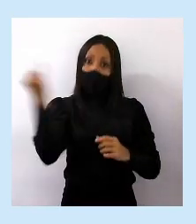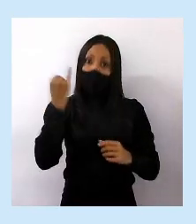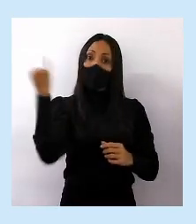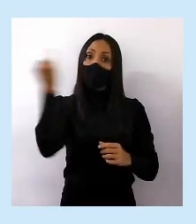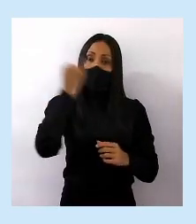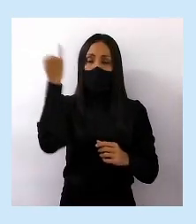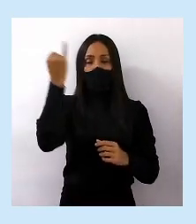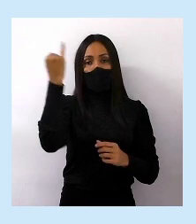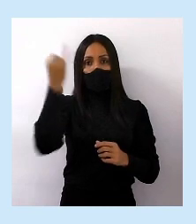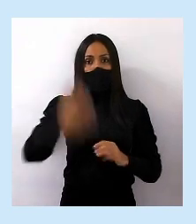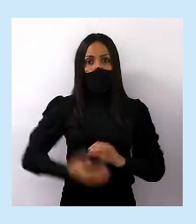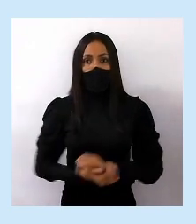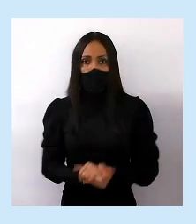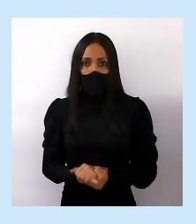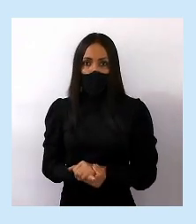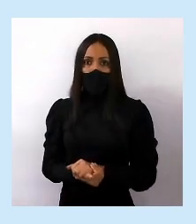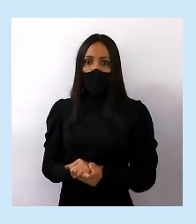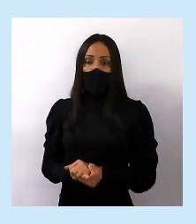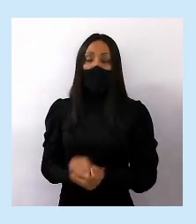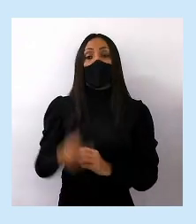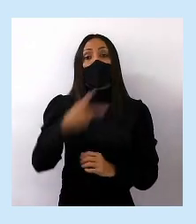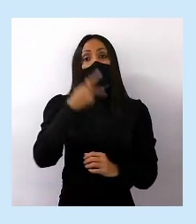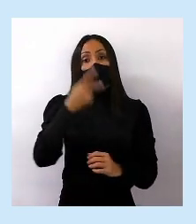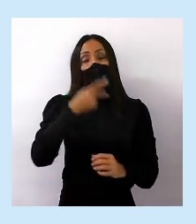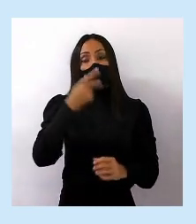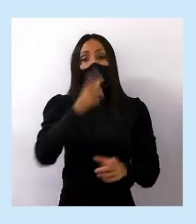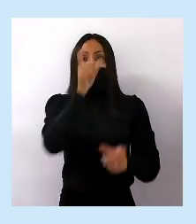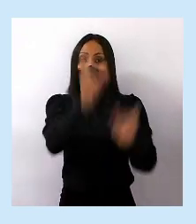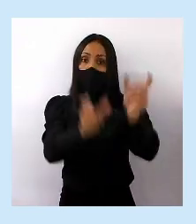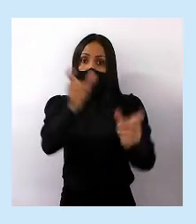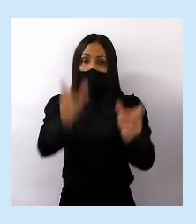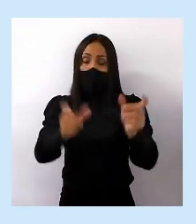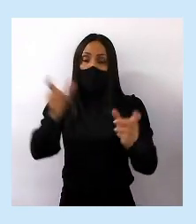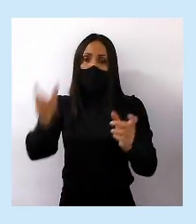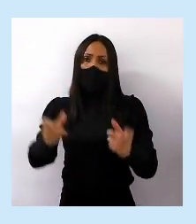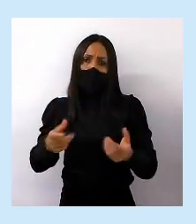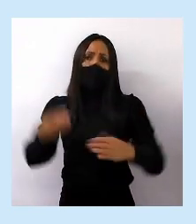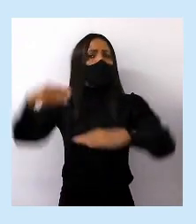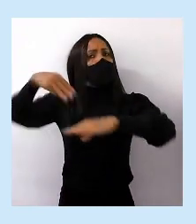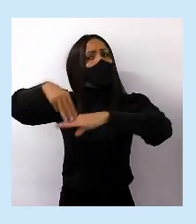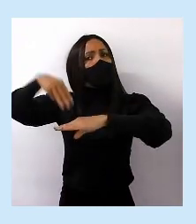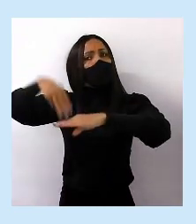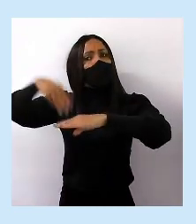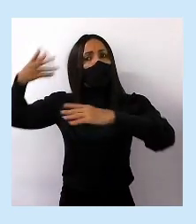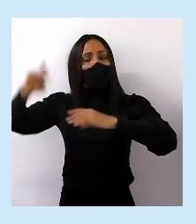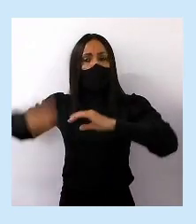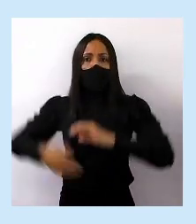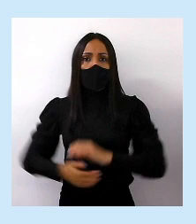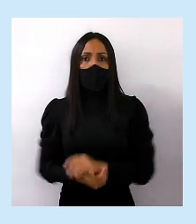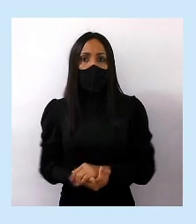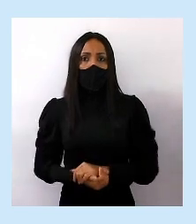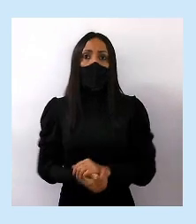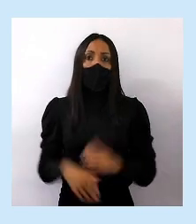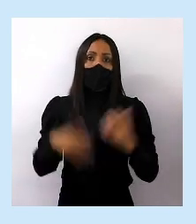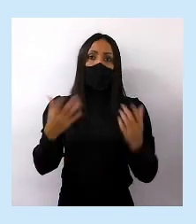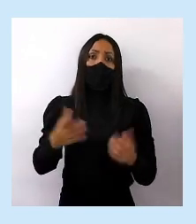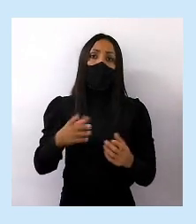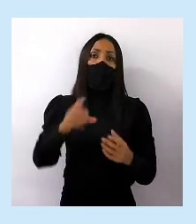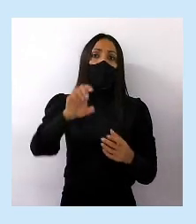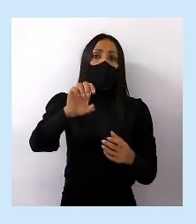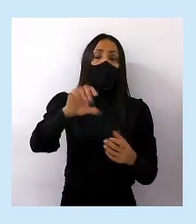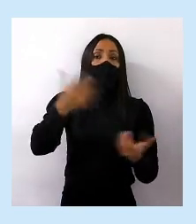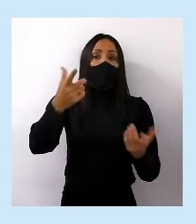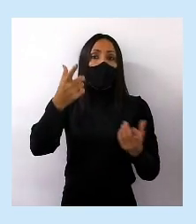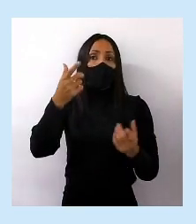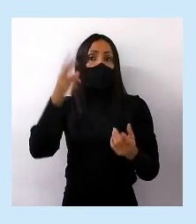grandes epopeias. Vou falar de um personagem que é uma epopeia mais moderna. Quem é que nunca ouviu falar sobre O Senhor dos Anéis? E a epopeia de